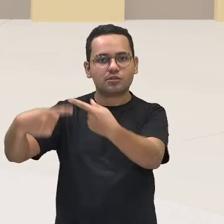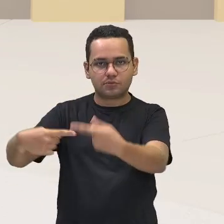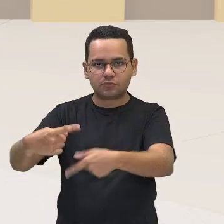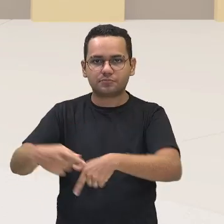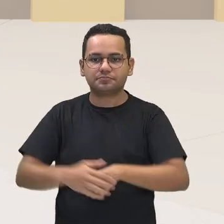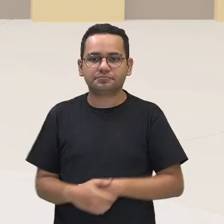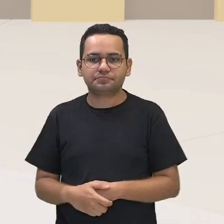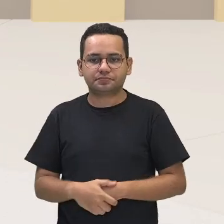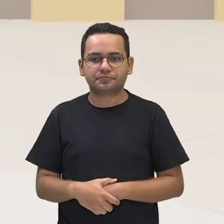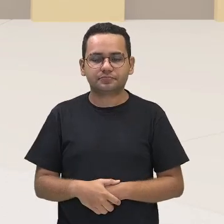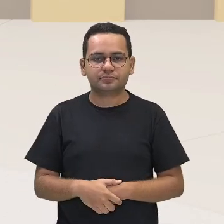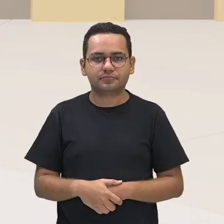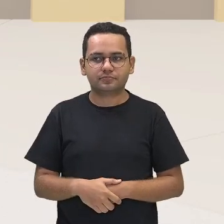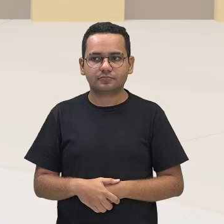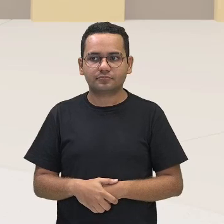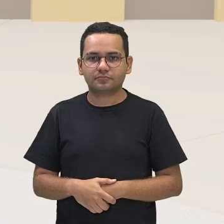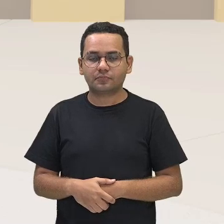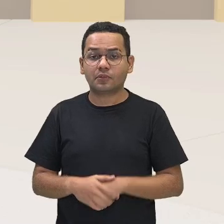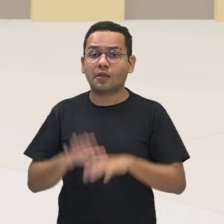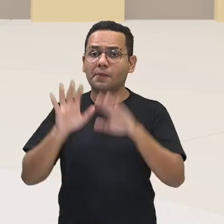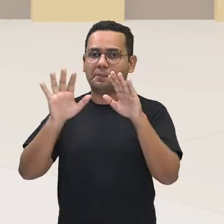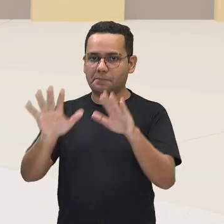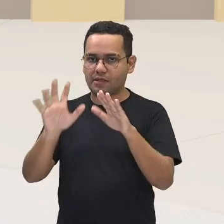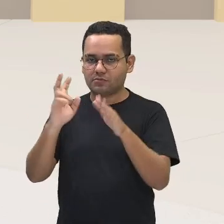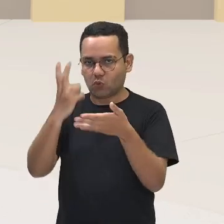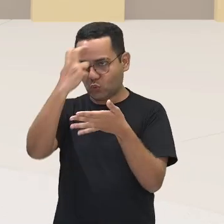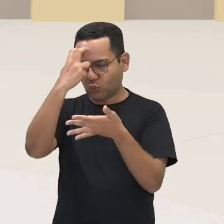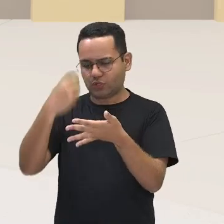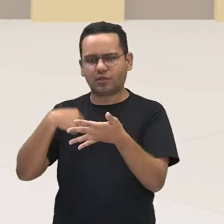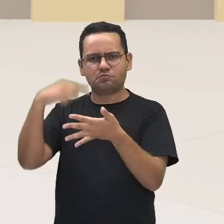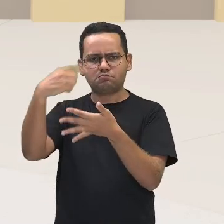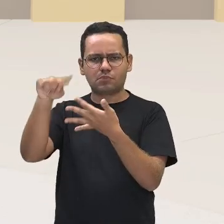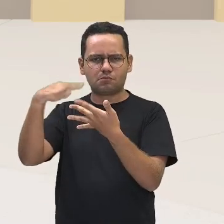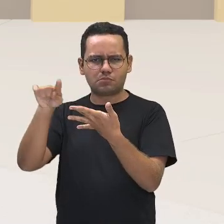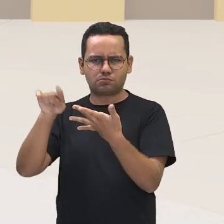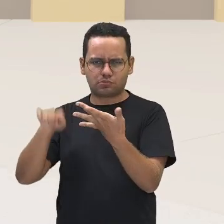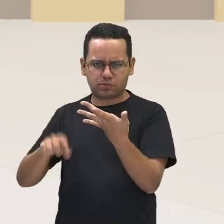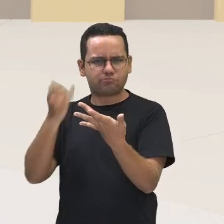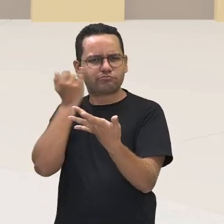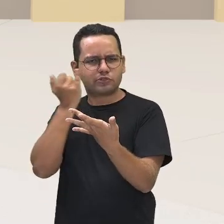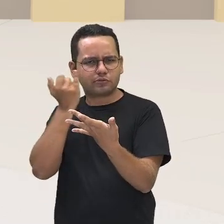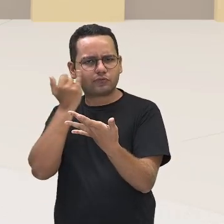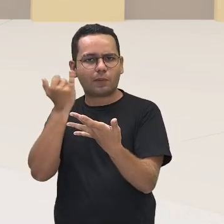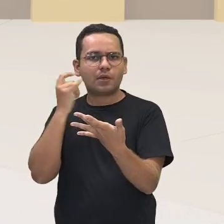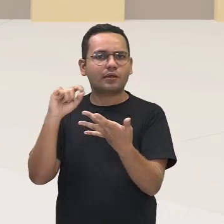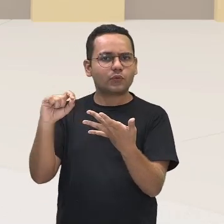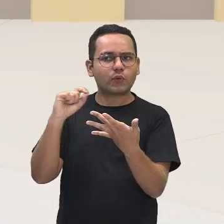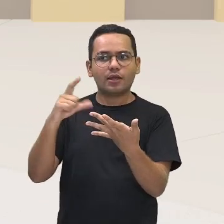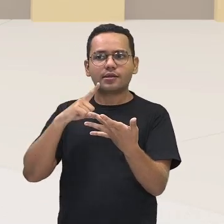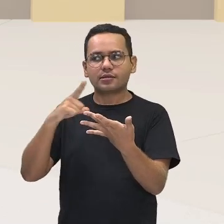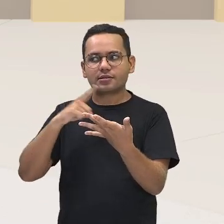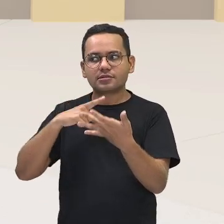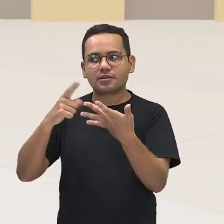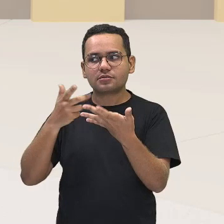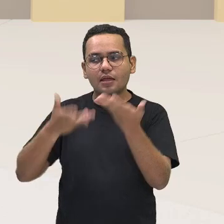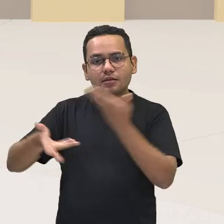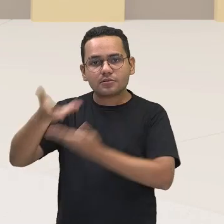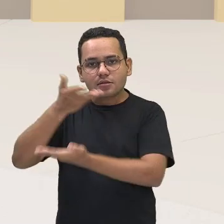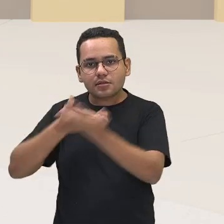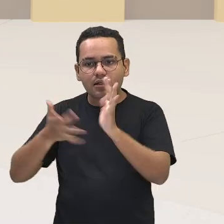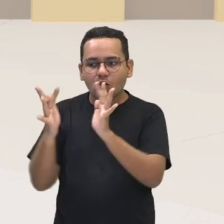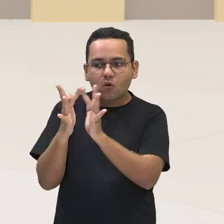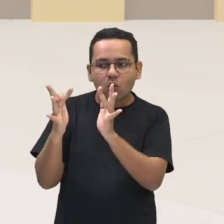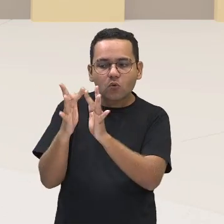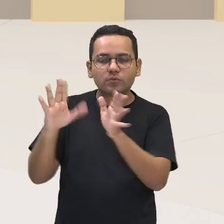a cultura é esse conjunto de crenças, hábitos, tradições que são compartilhados por um grupo.